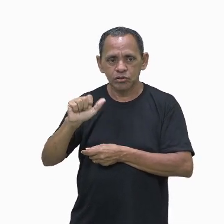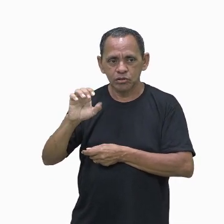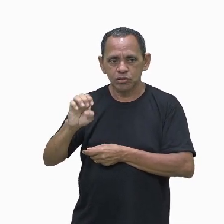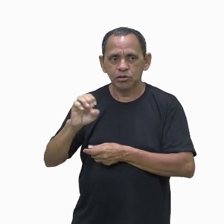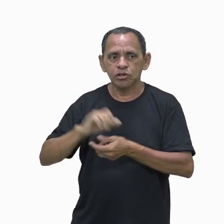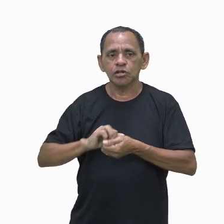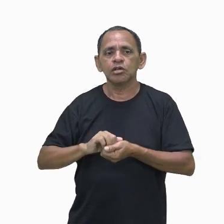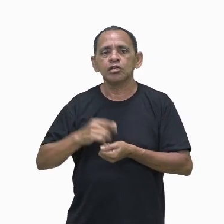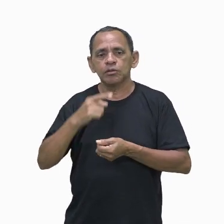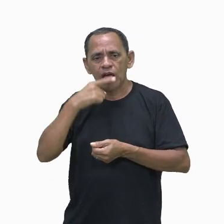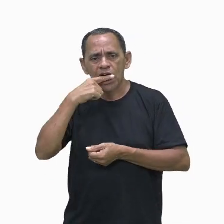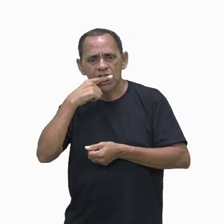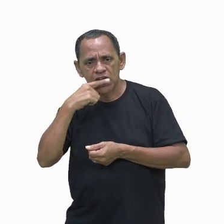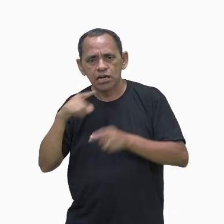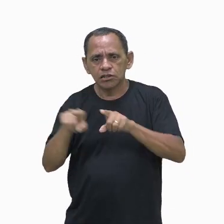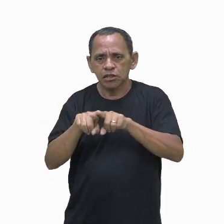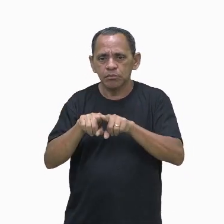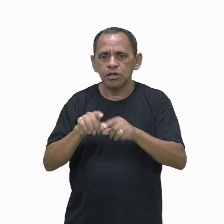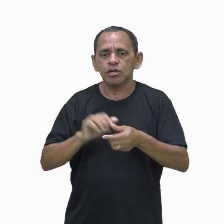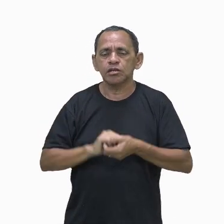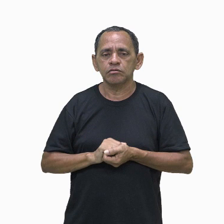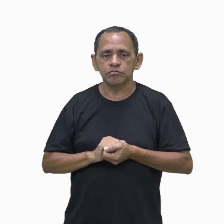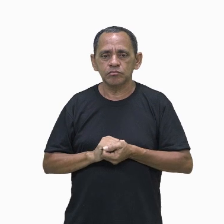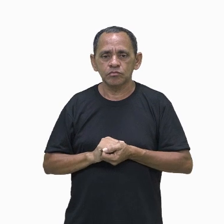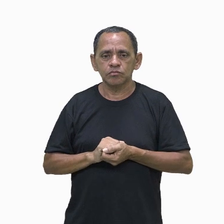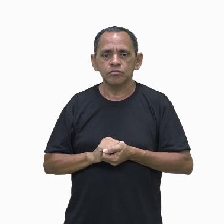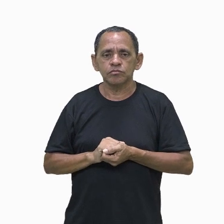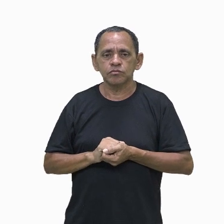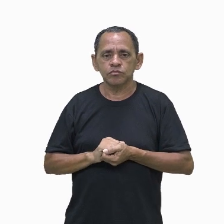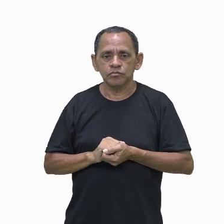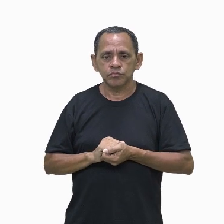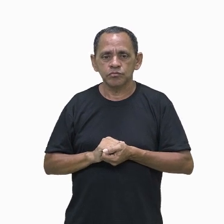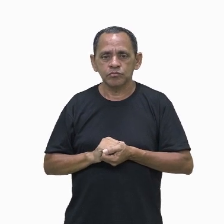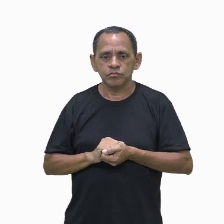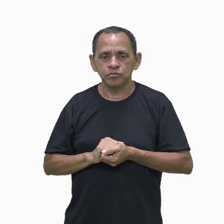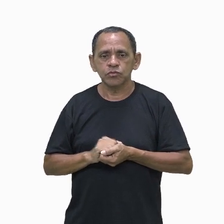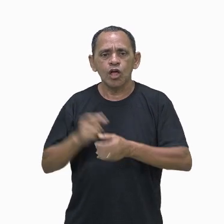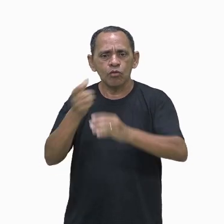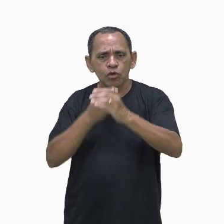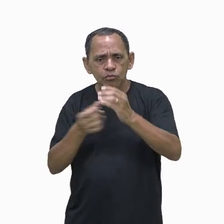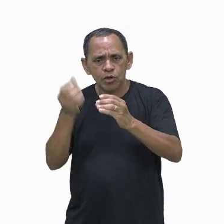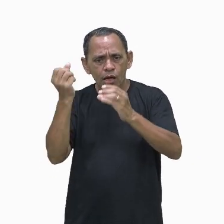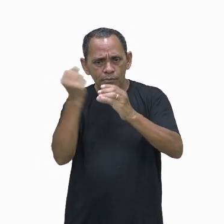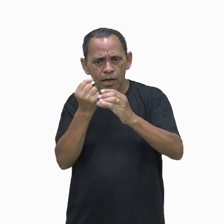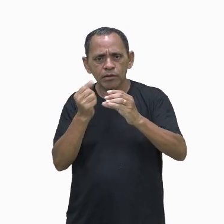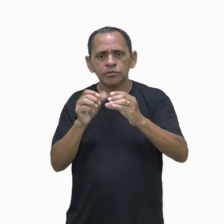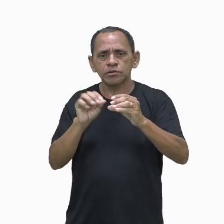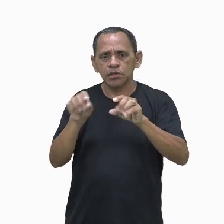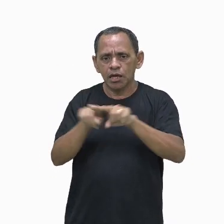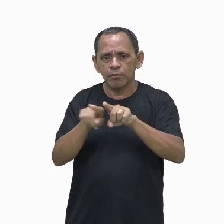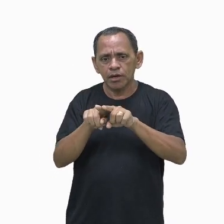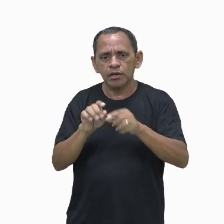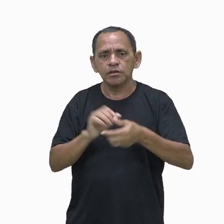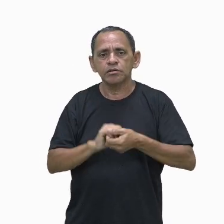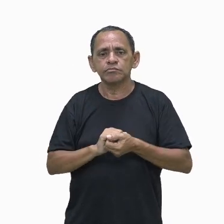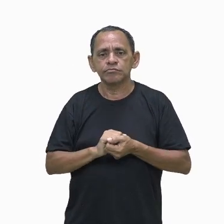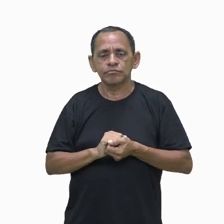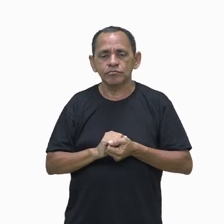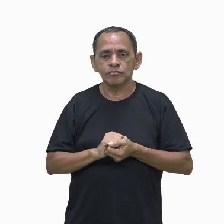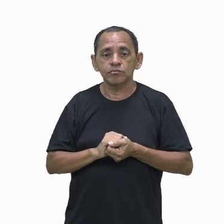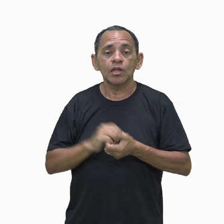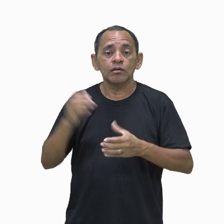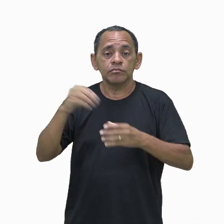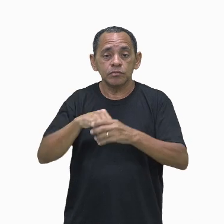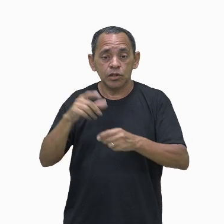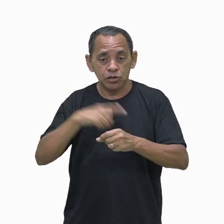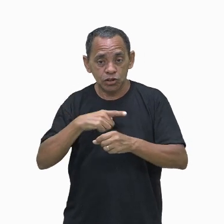ela é formada pela união da glicose e galactose. Uma fonte dela presente na nossa alimentação é o leite.